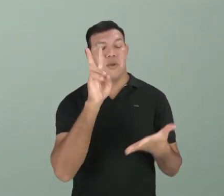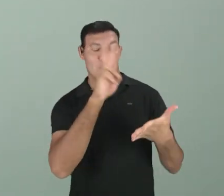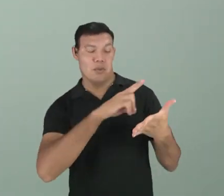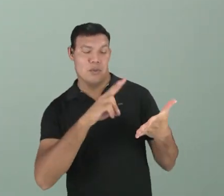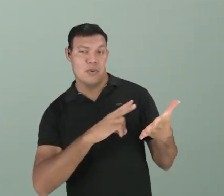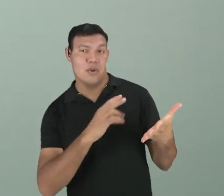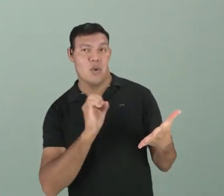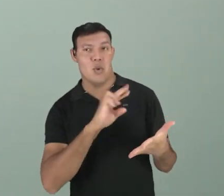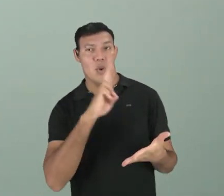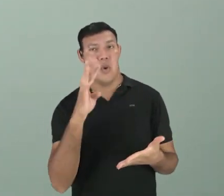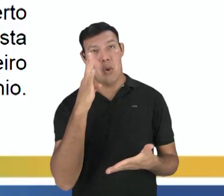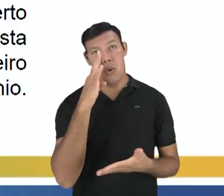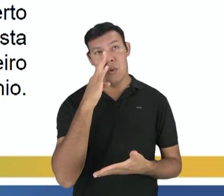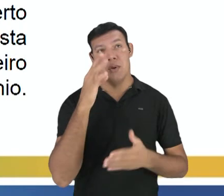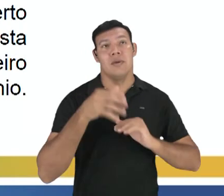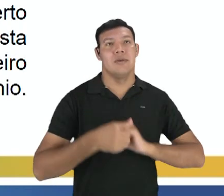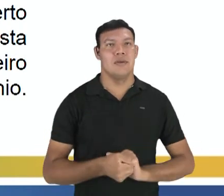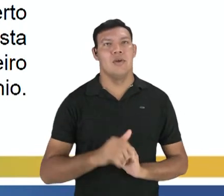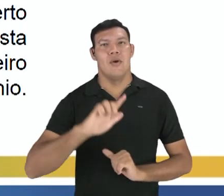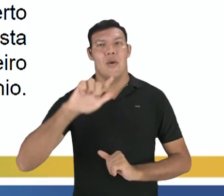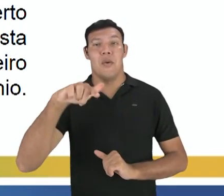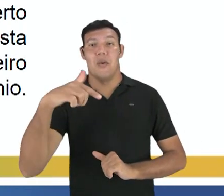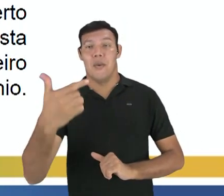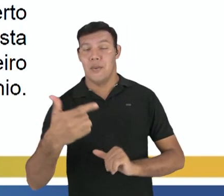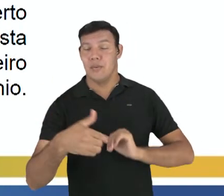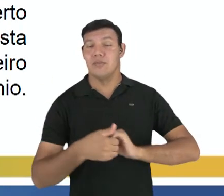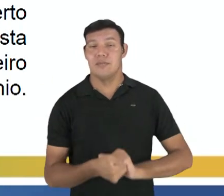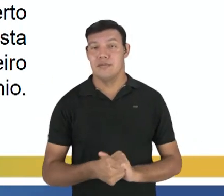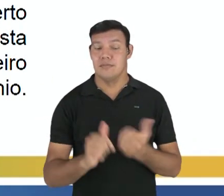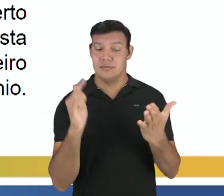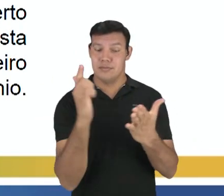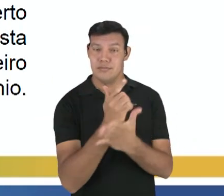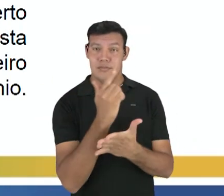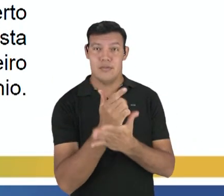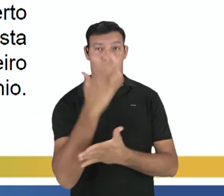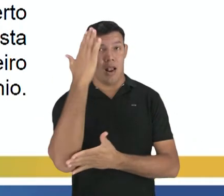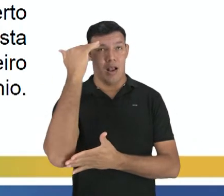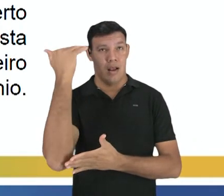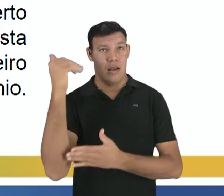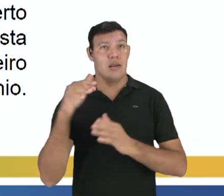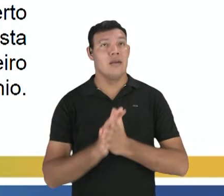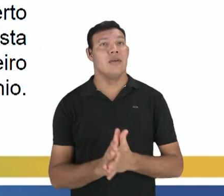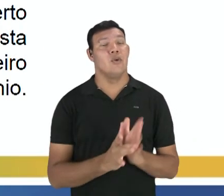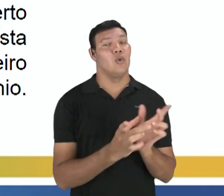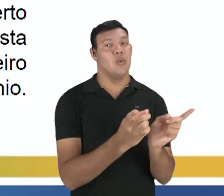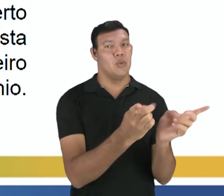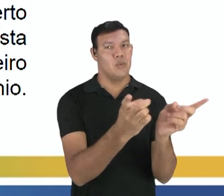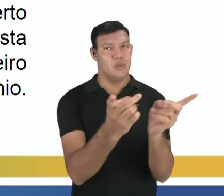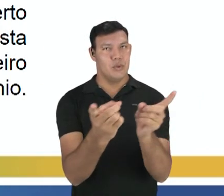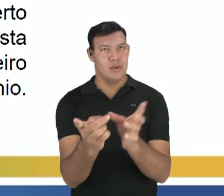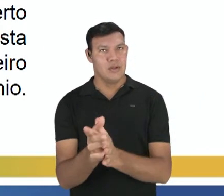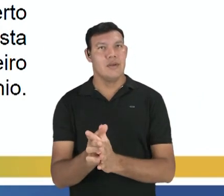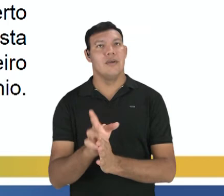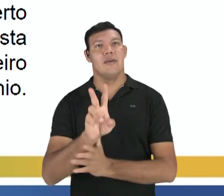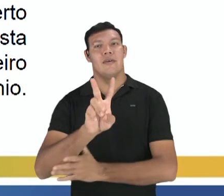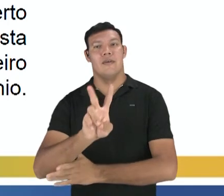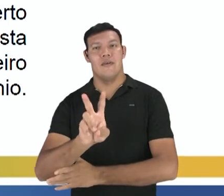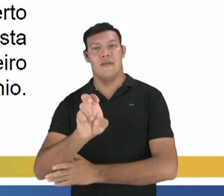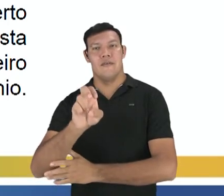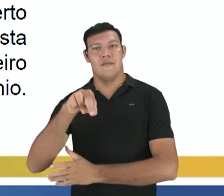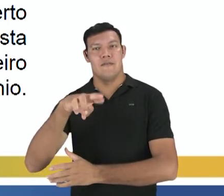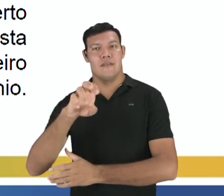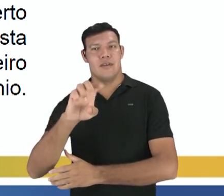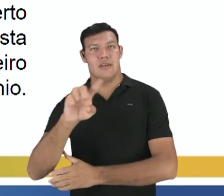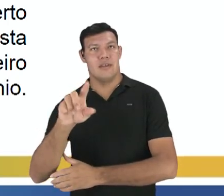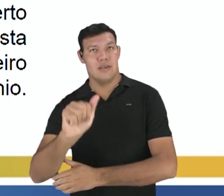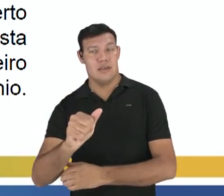assistir. Um outro bastante famoso é O Mercador de Veneza, que teve a versão para o cinema